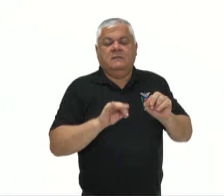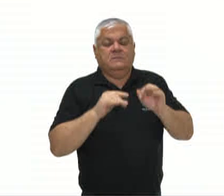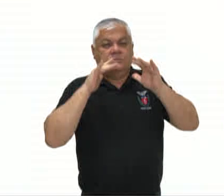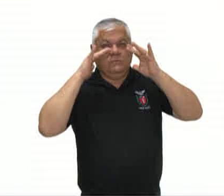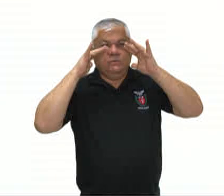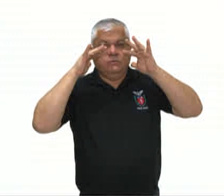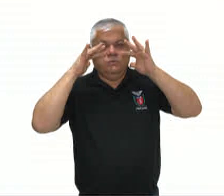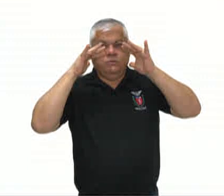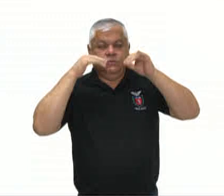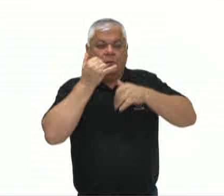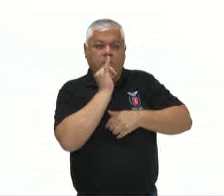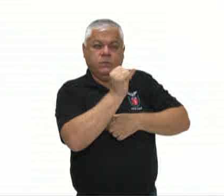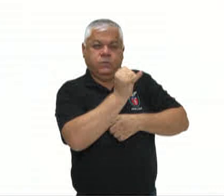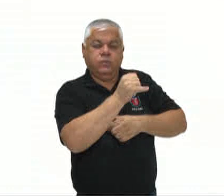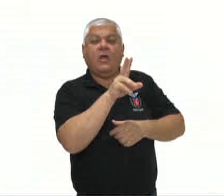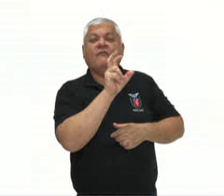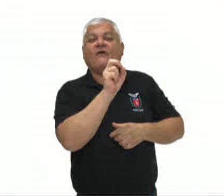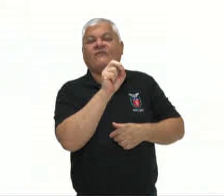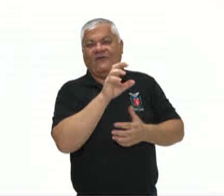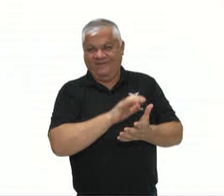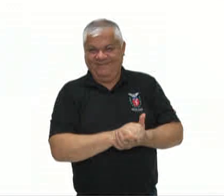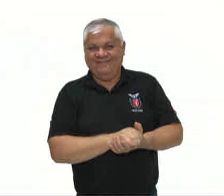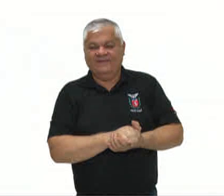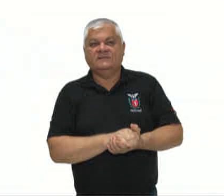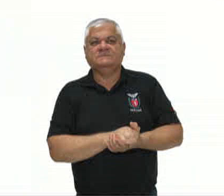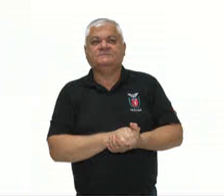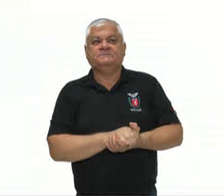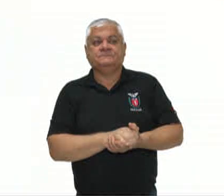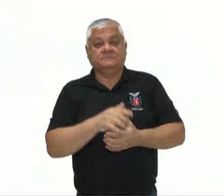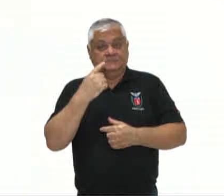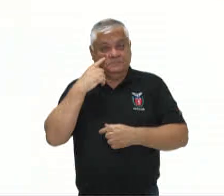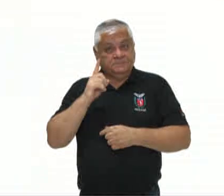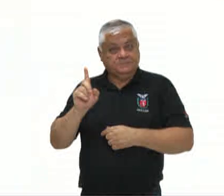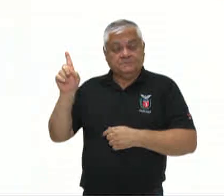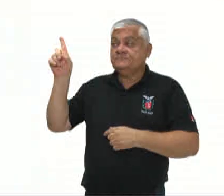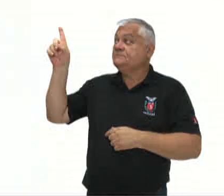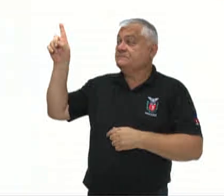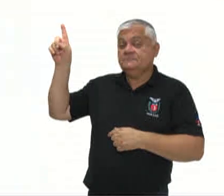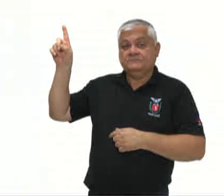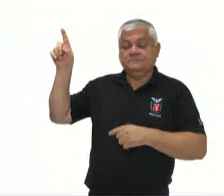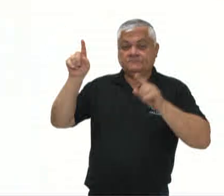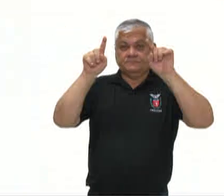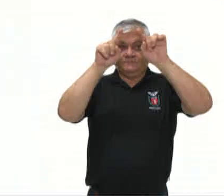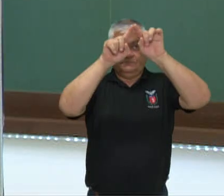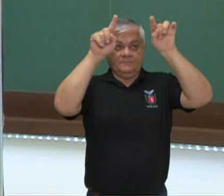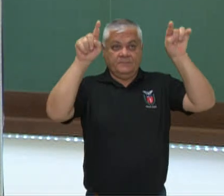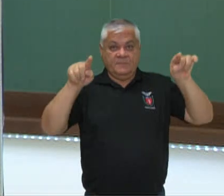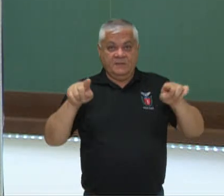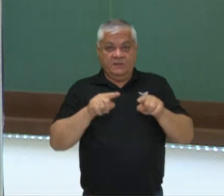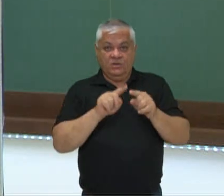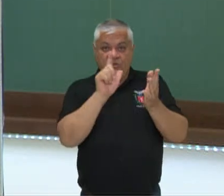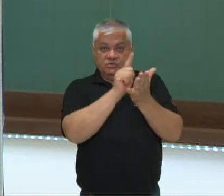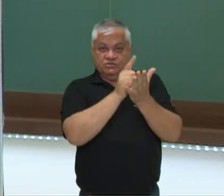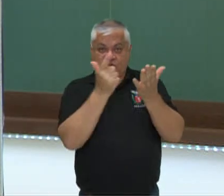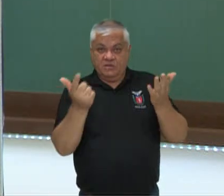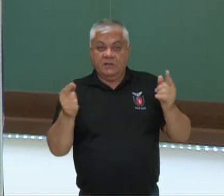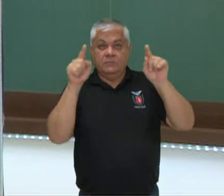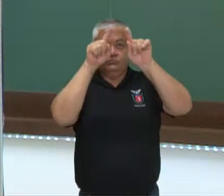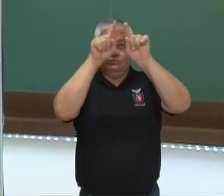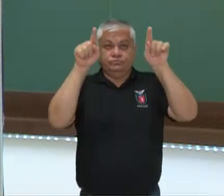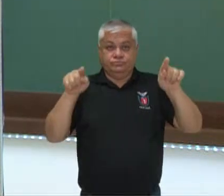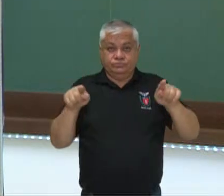da avó. Observem, gente, nós temos na nossa iconografia um recorte de um jornal da época,